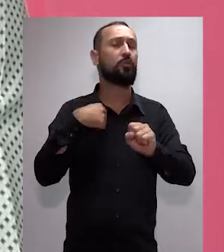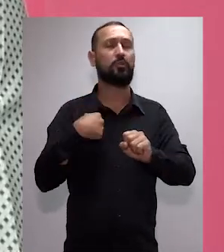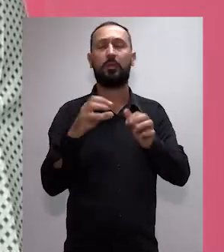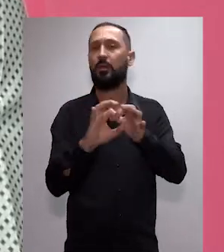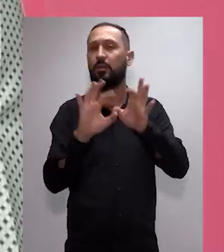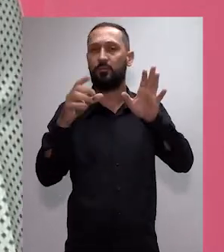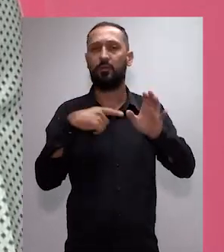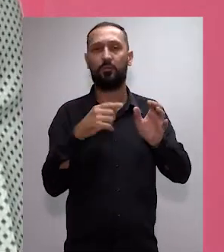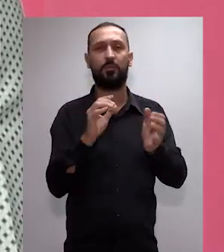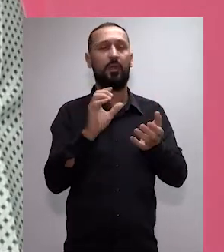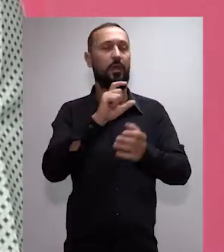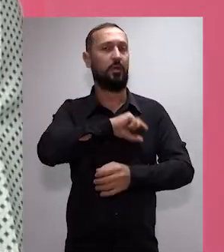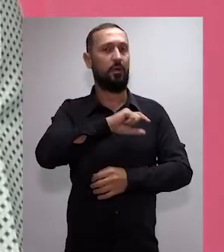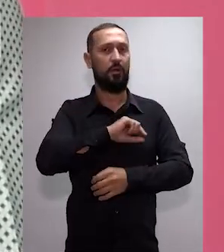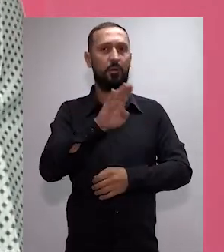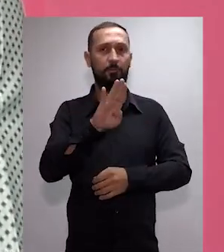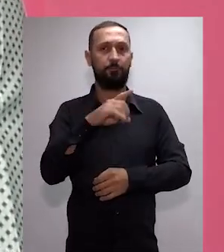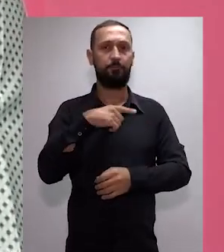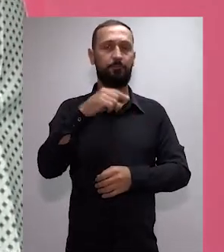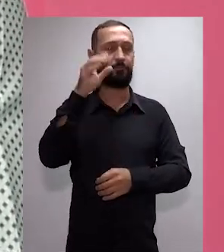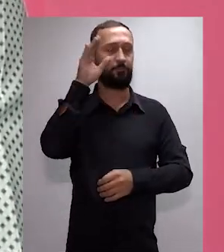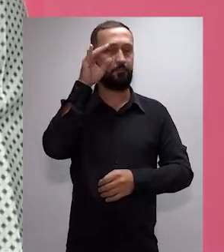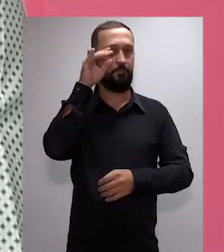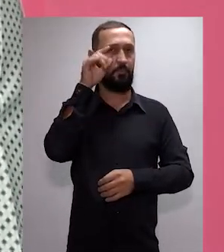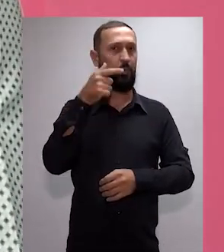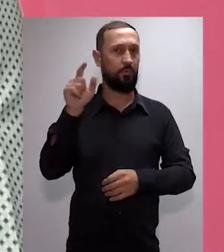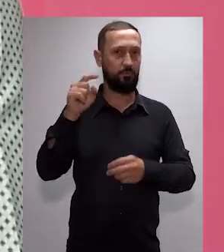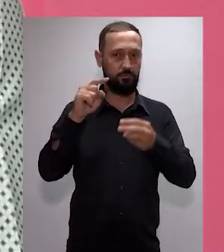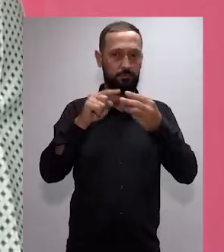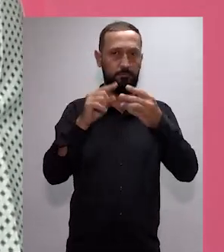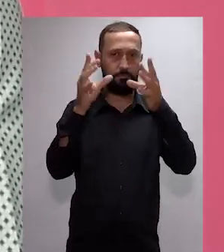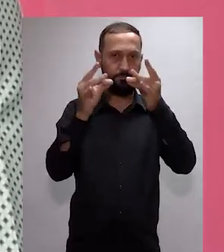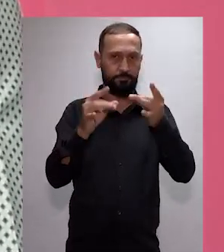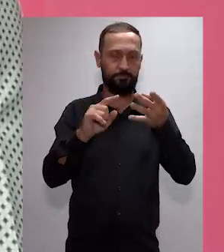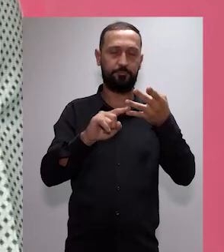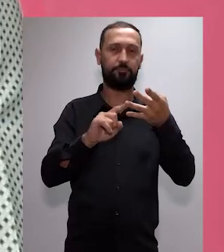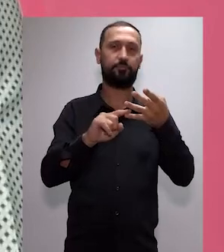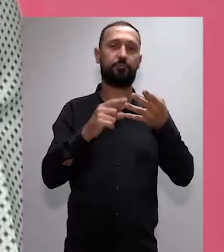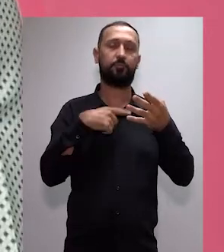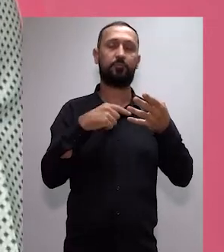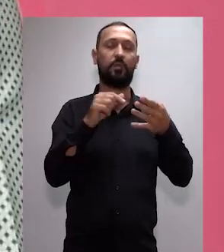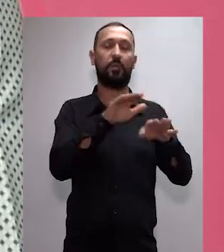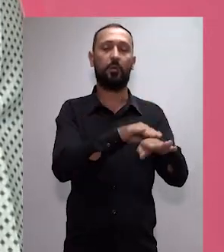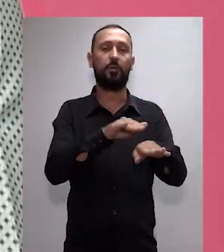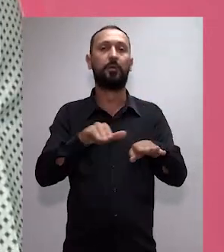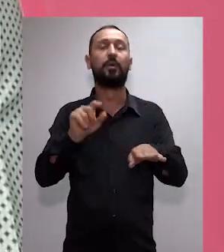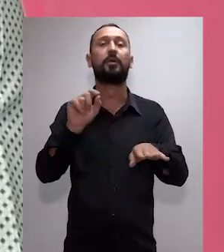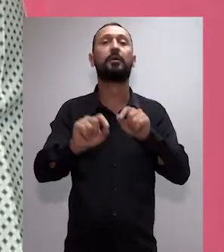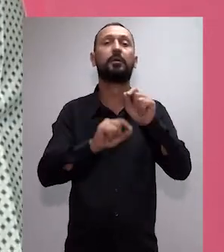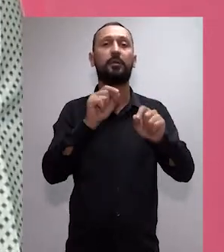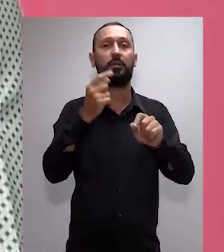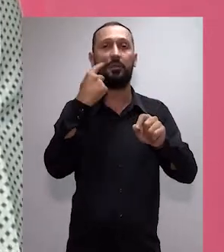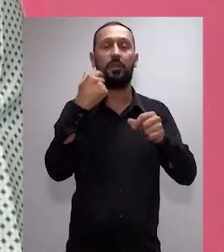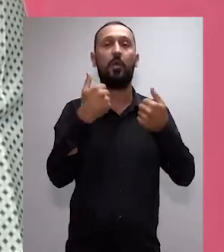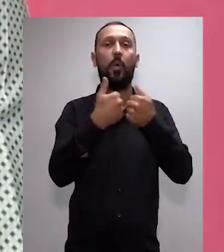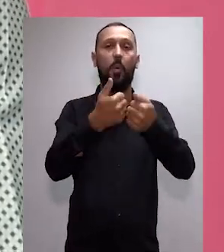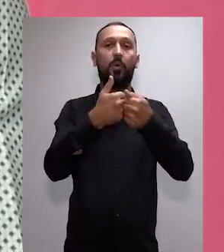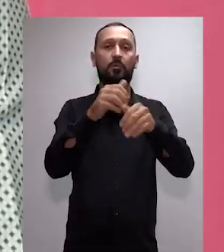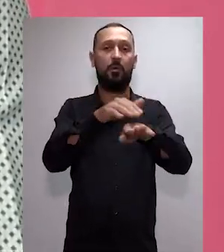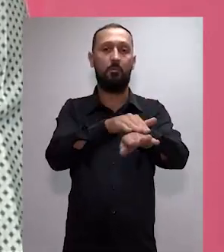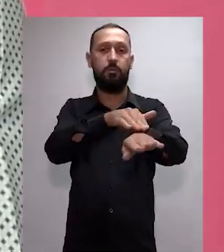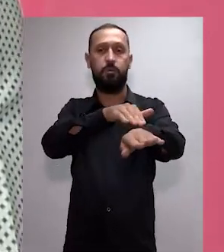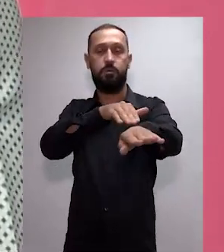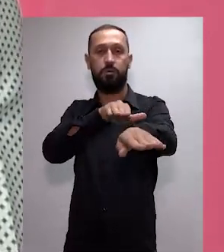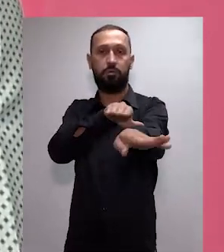posso dirigir ele sim com a categoria B. Tem uma curiosidade também, Areta, nessa questão dos veículos, é sobre aquele